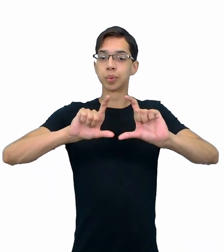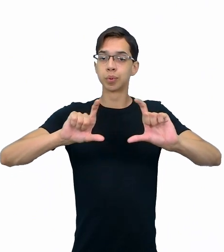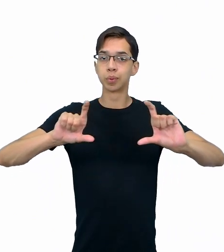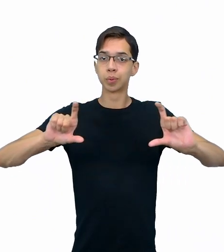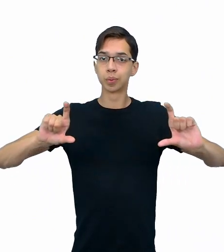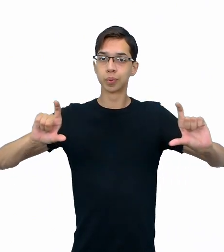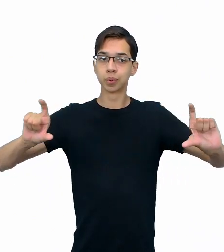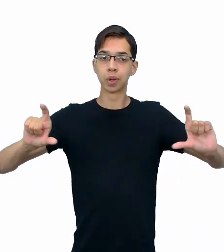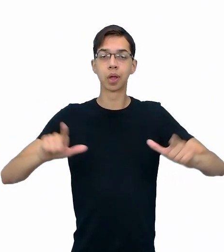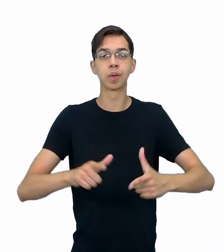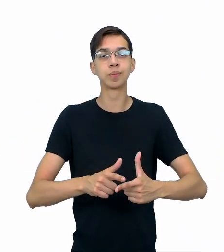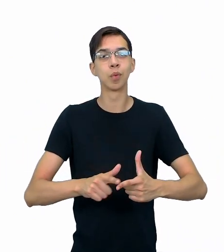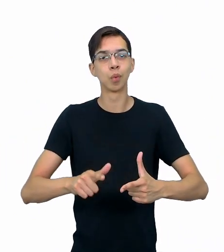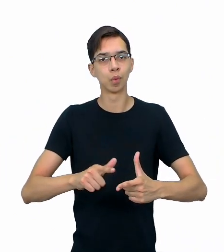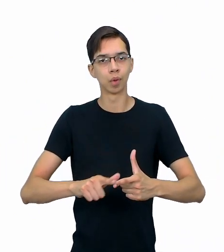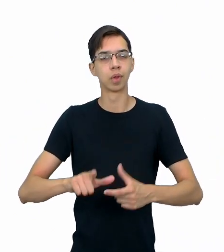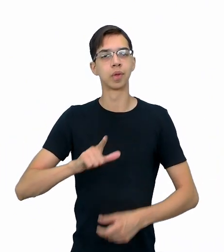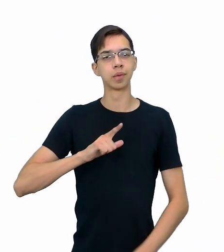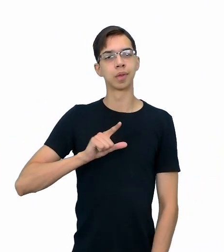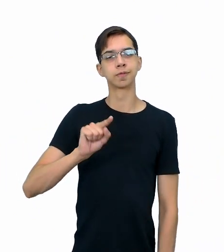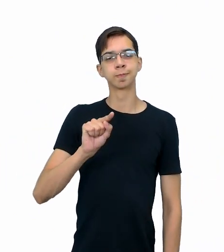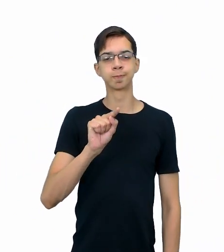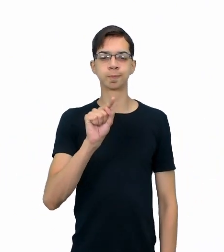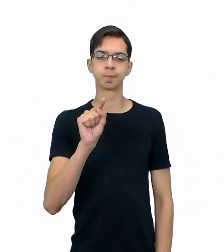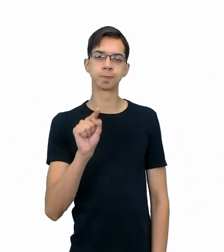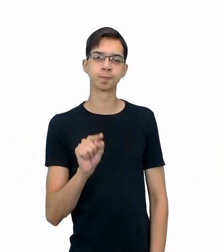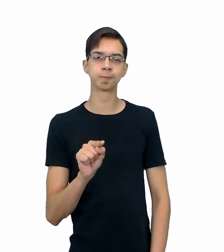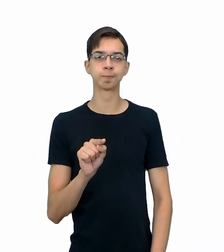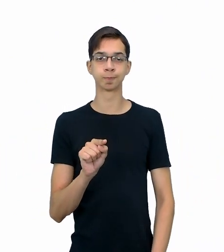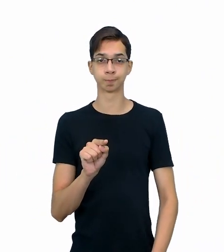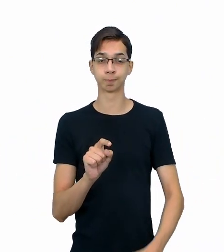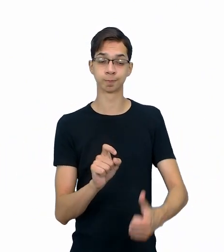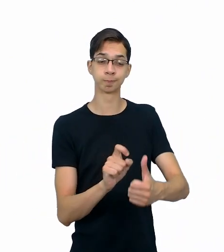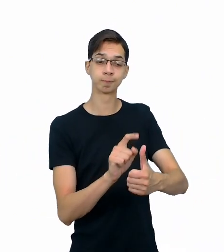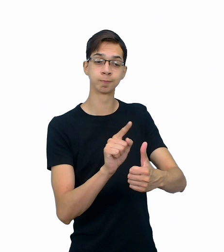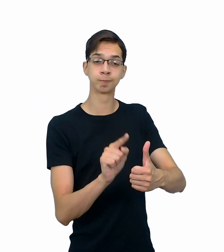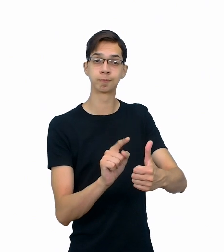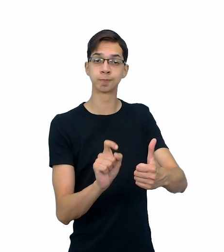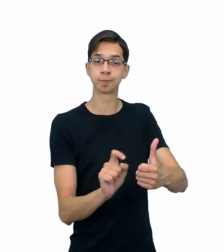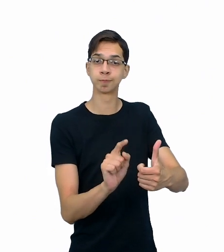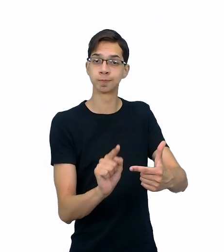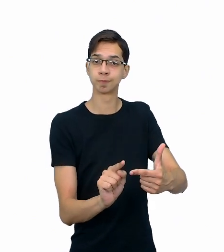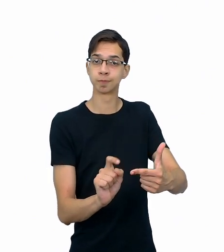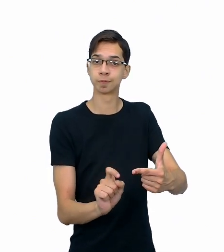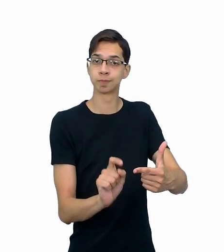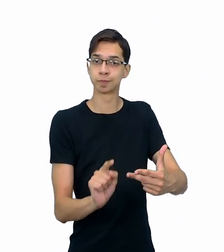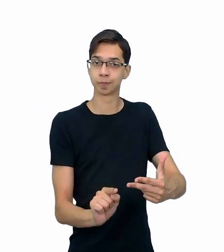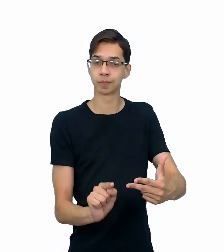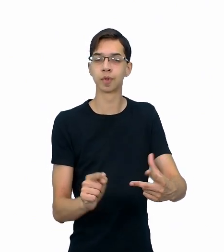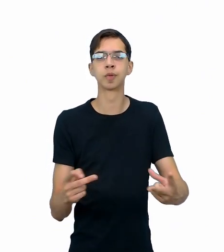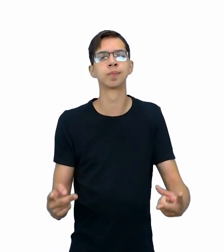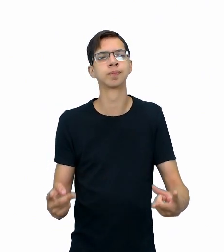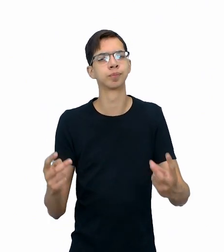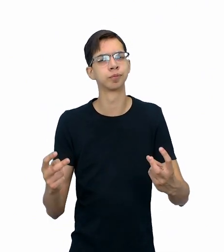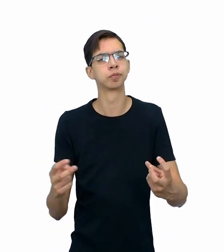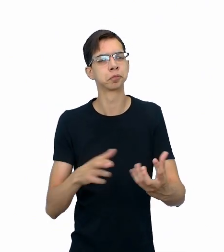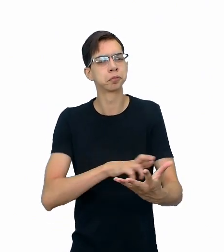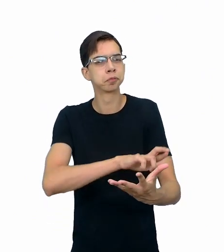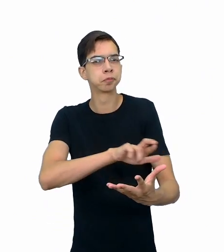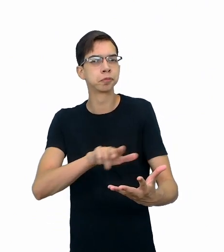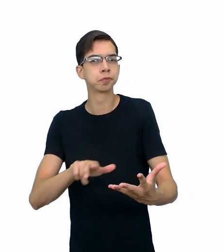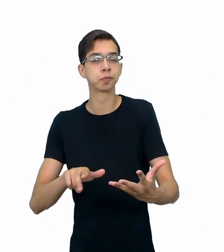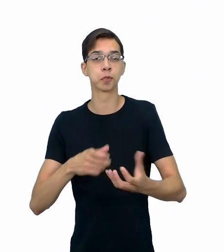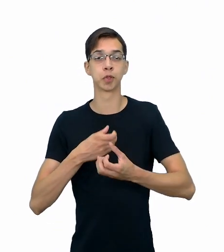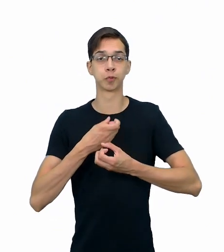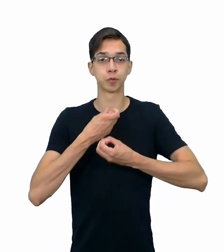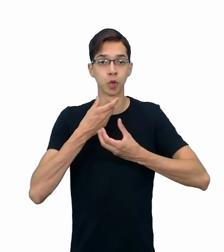de incógnita, e também, né, para observar se os dados estão organizados